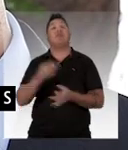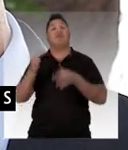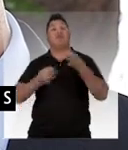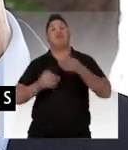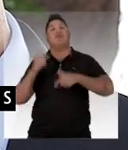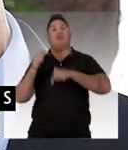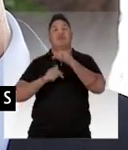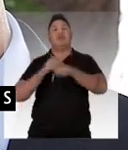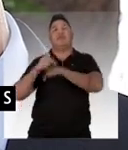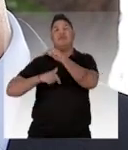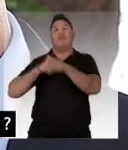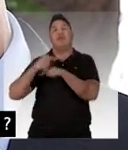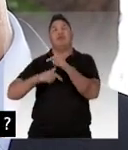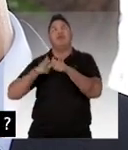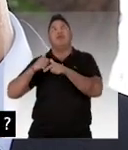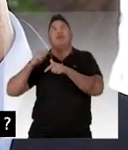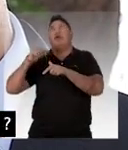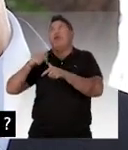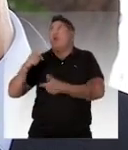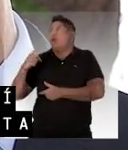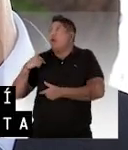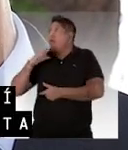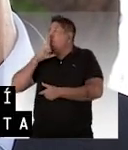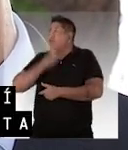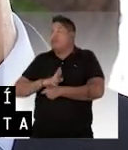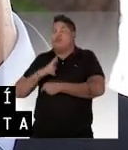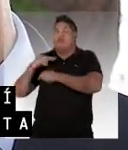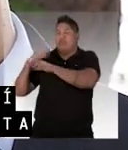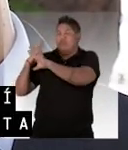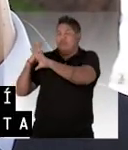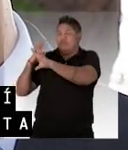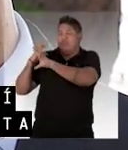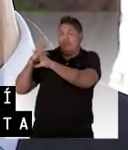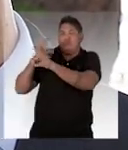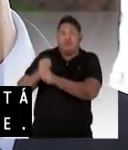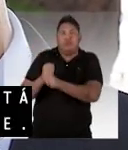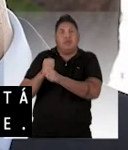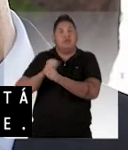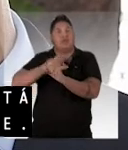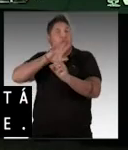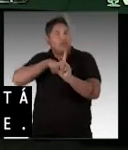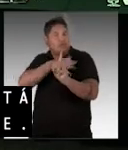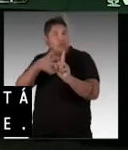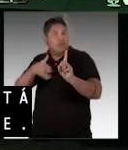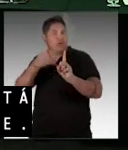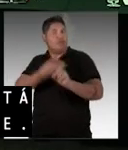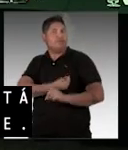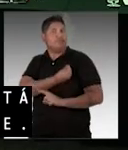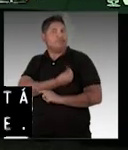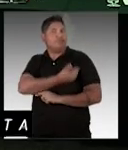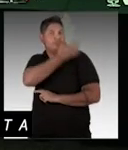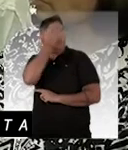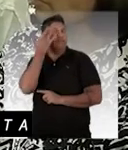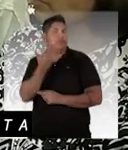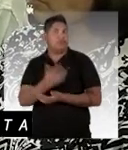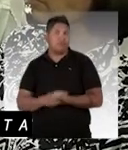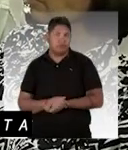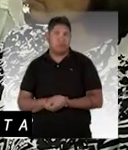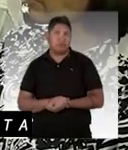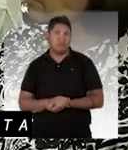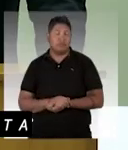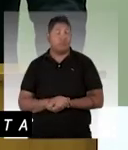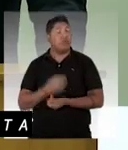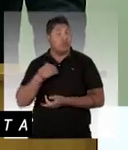trabalhos que vão ser realizados, né? Hoje nós já temos aí vidas salvas por conta desse projeto que está sendo inaugurado hoje. Para a Justiça Trabalhista,